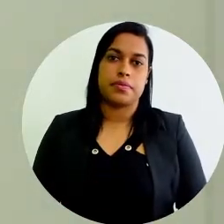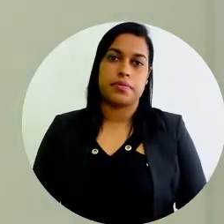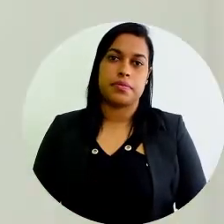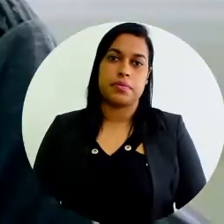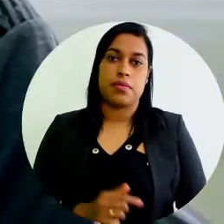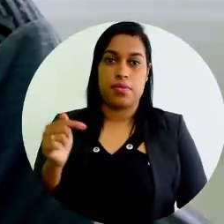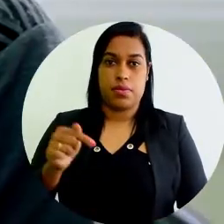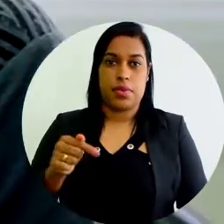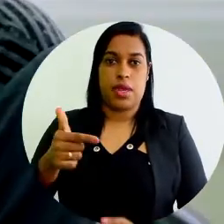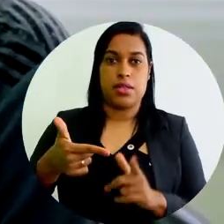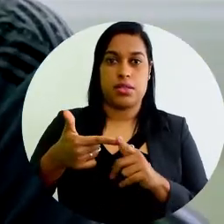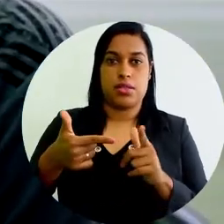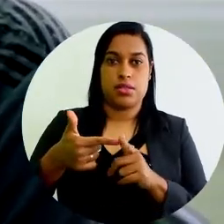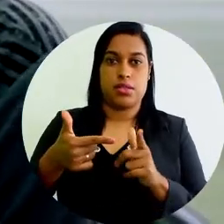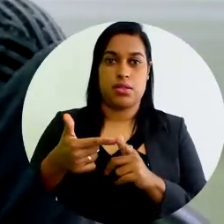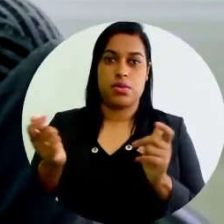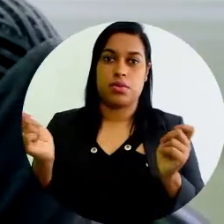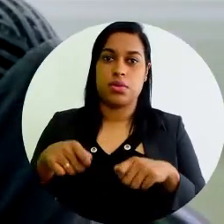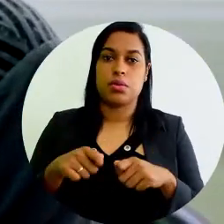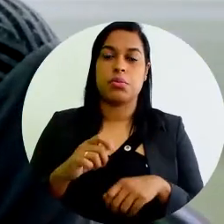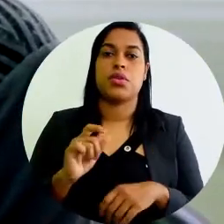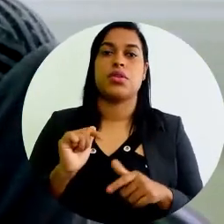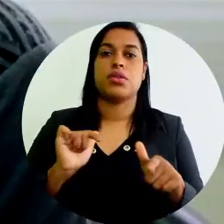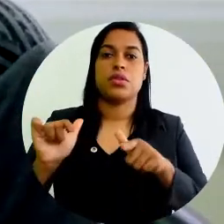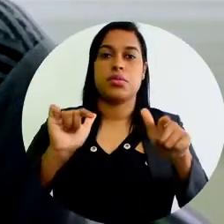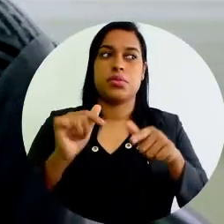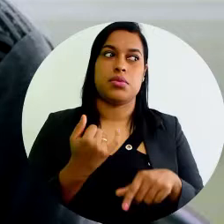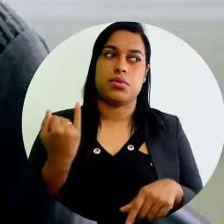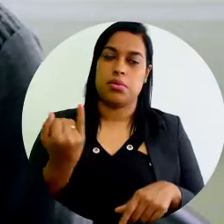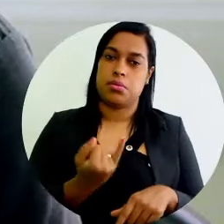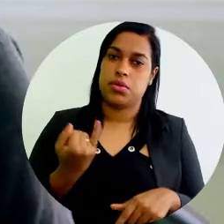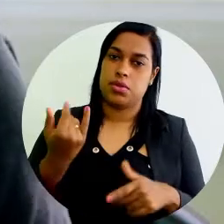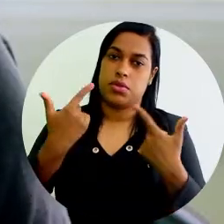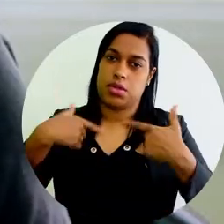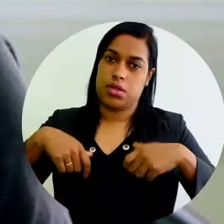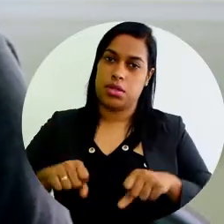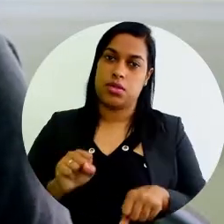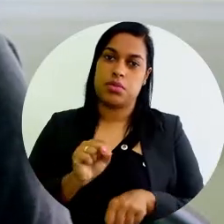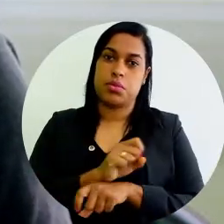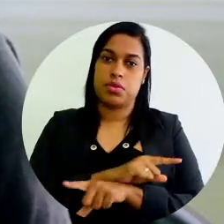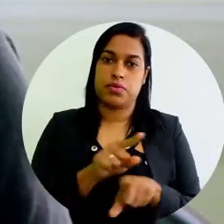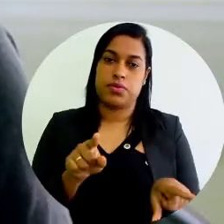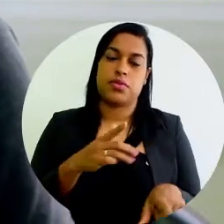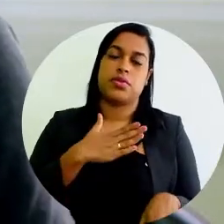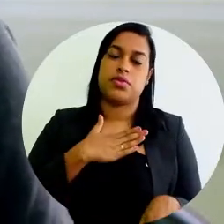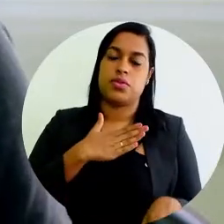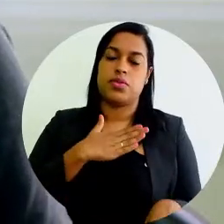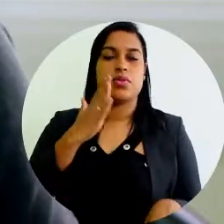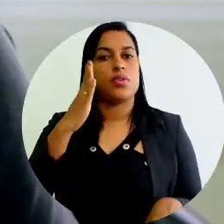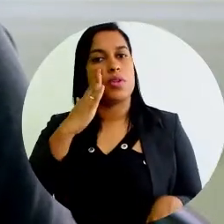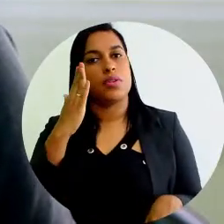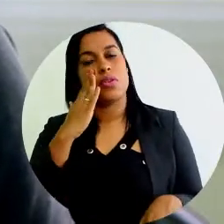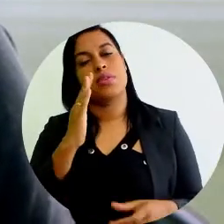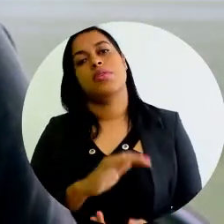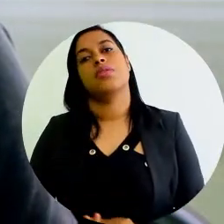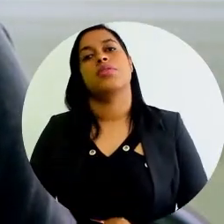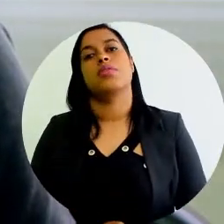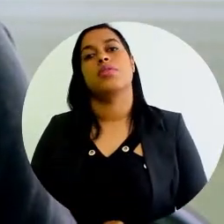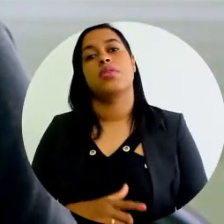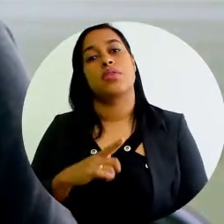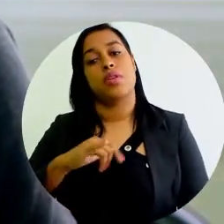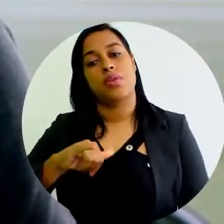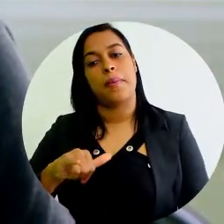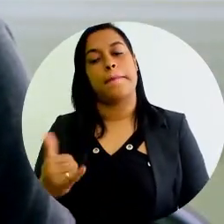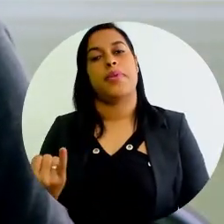estiver. Bem, nessa segunda competência nós trabalhamos a importância da linguagem. Espero que vocês tenham